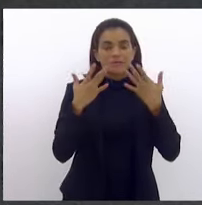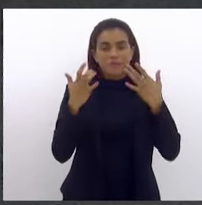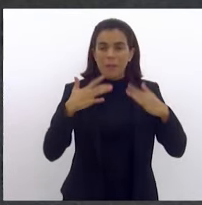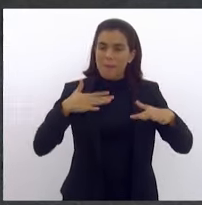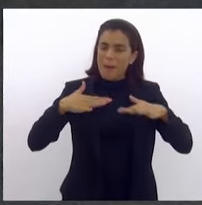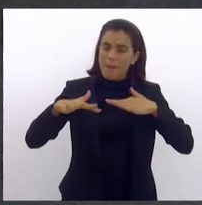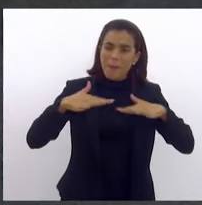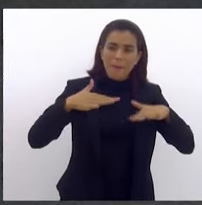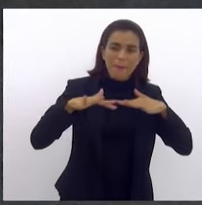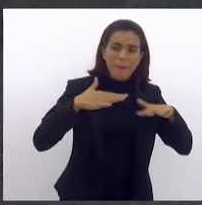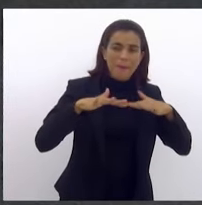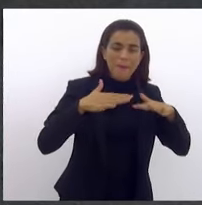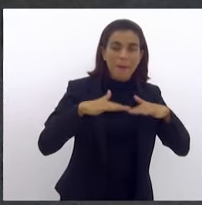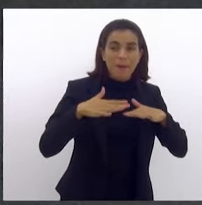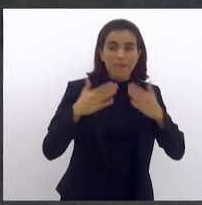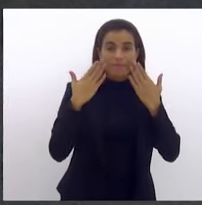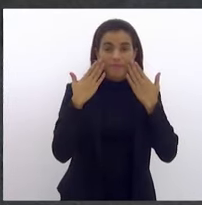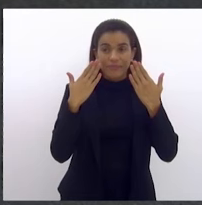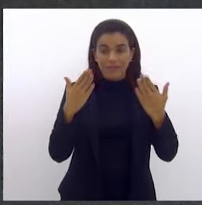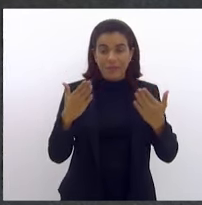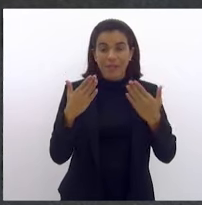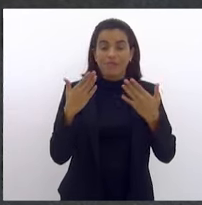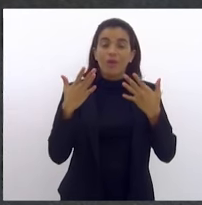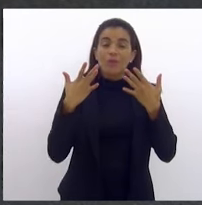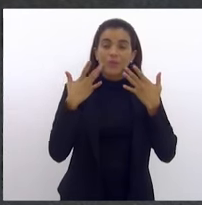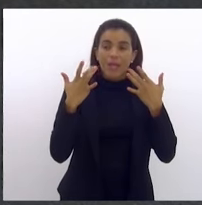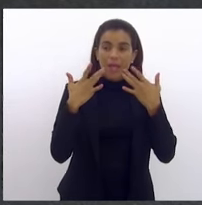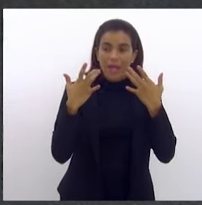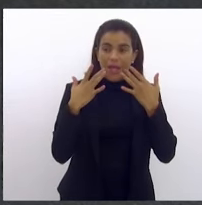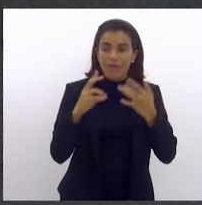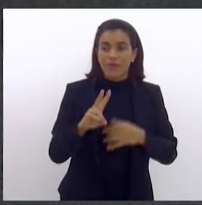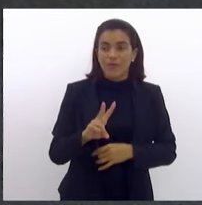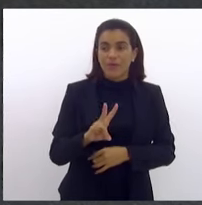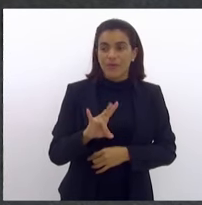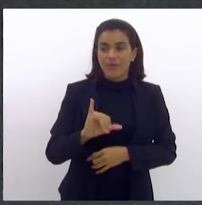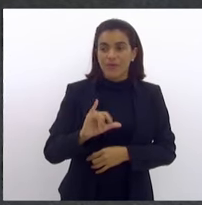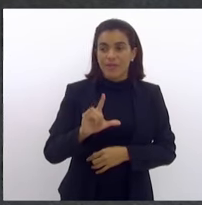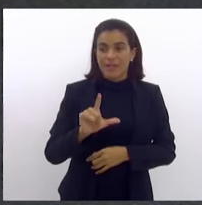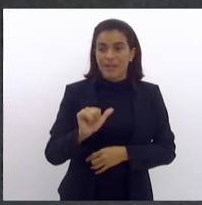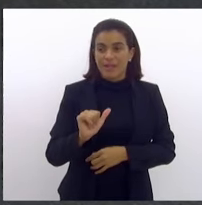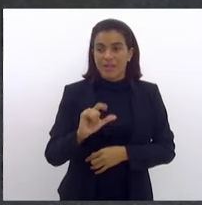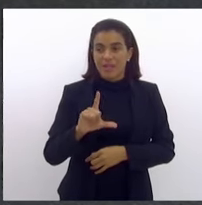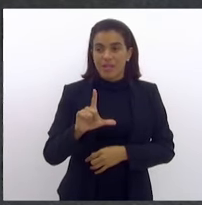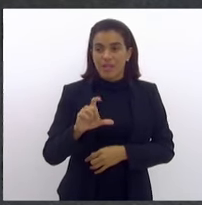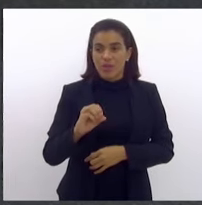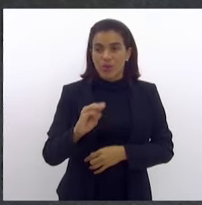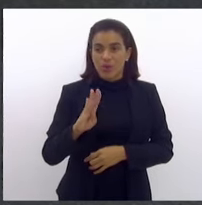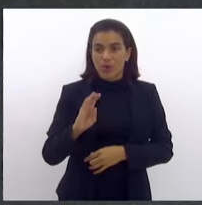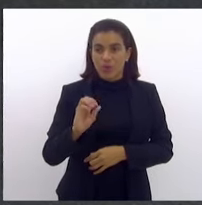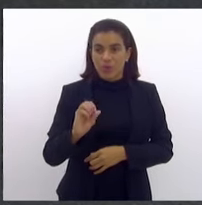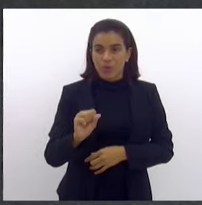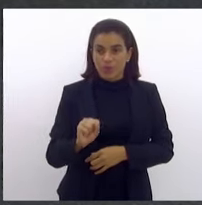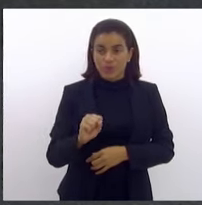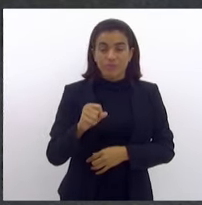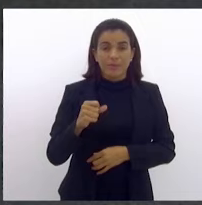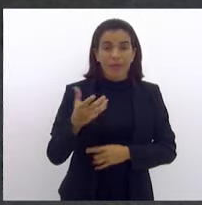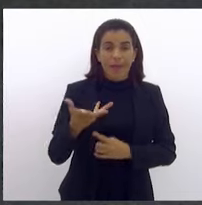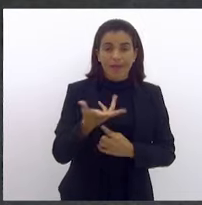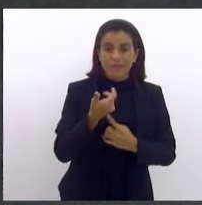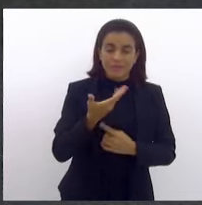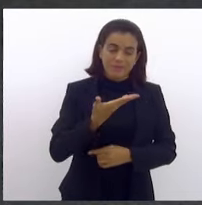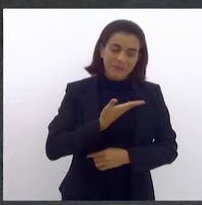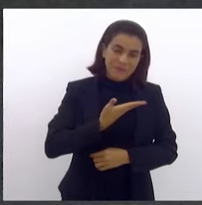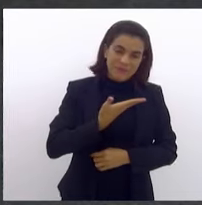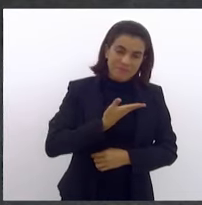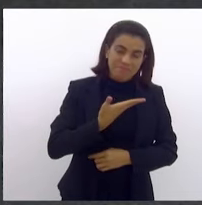movimento grande ali em frente ao Teatro Vila Lobos. E nesse ato participou a artista, minha